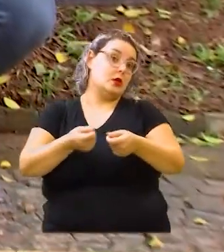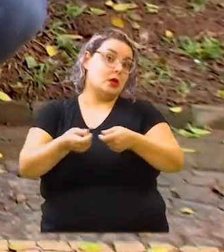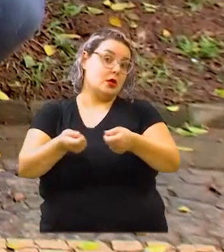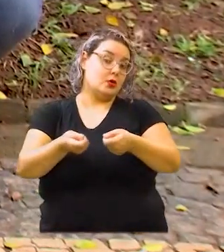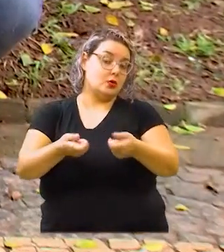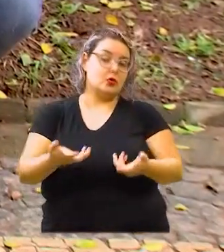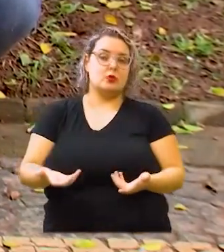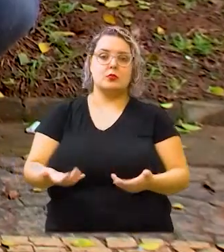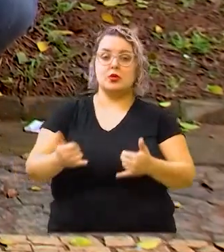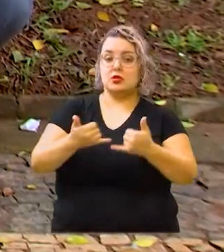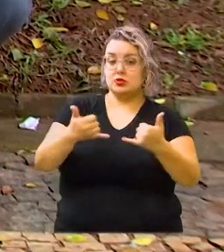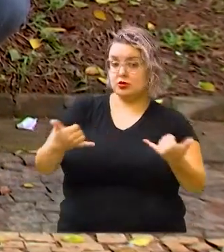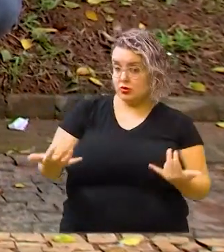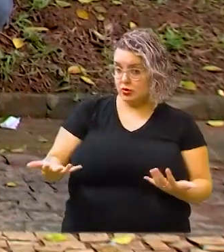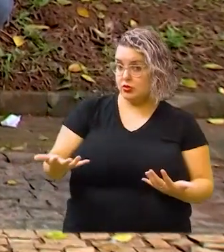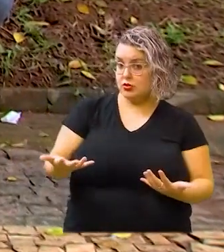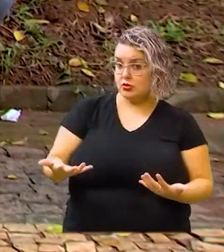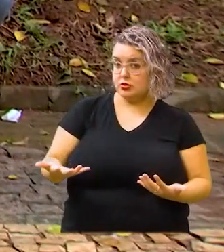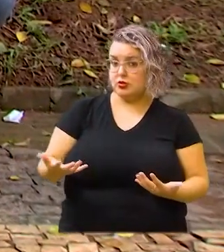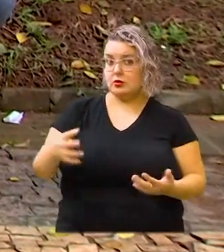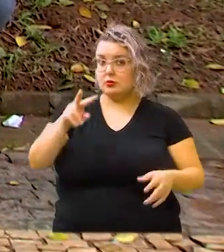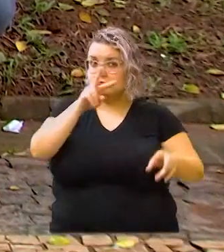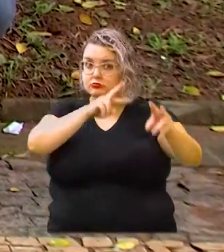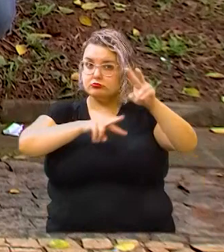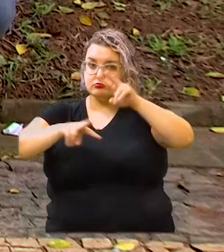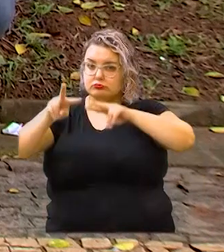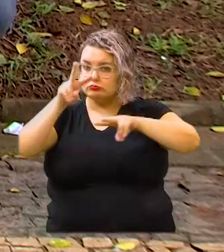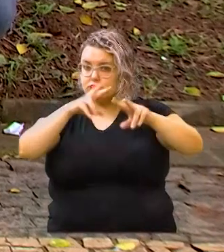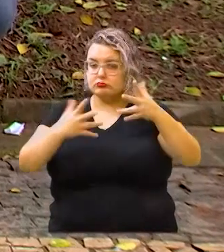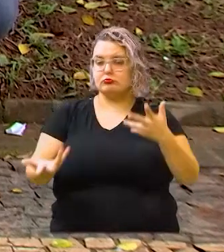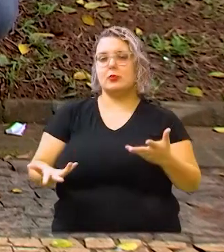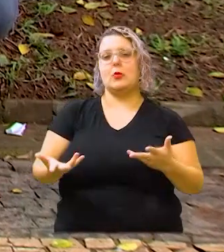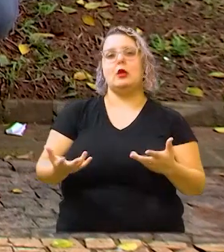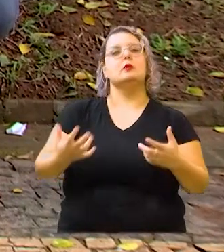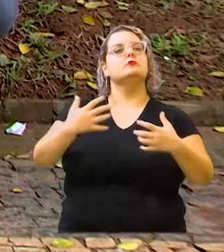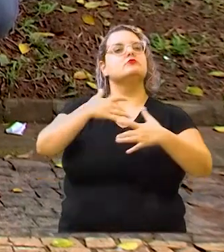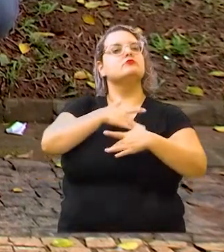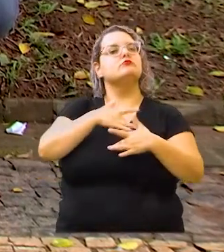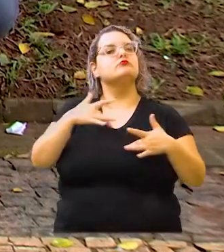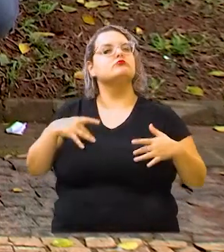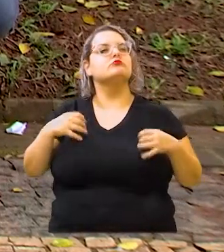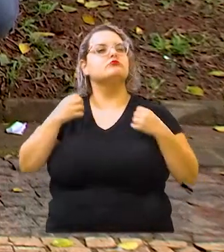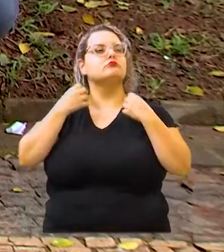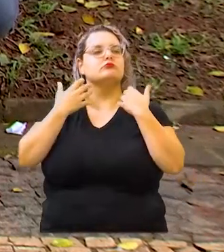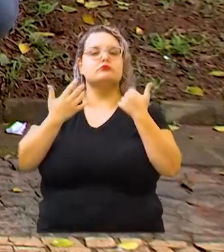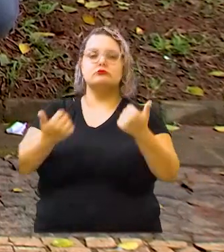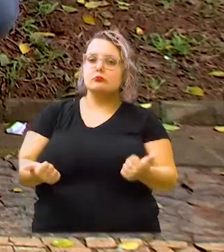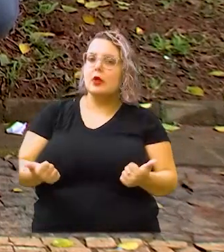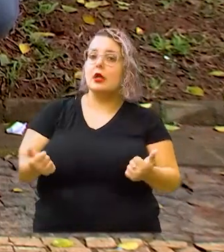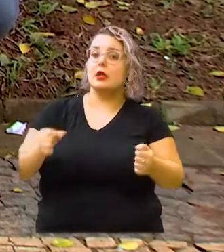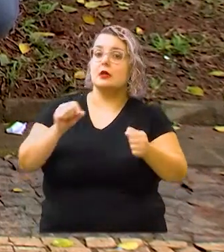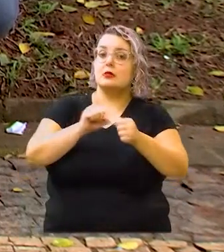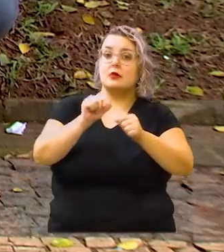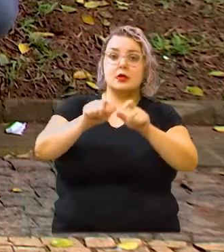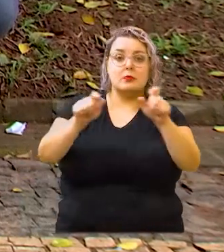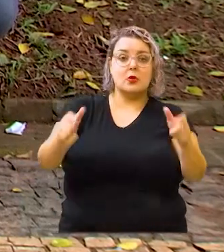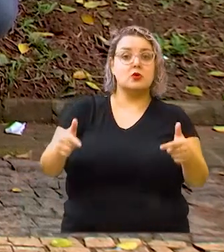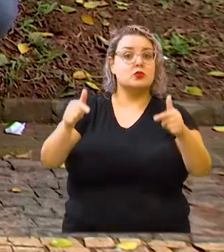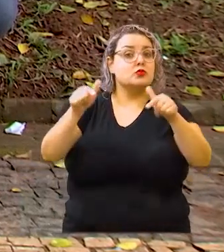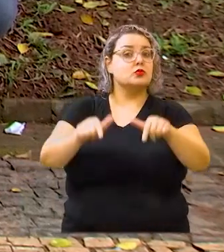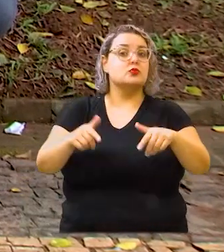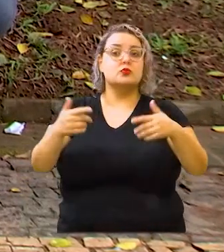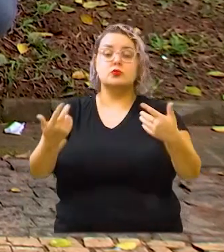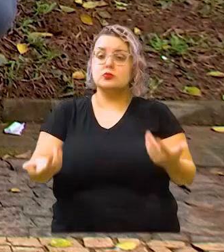de energia, por exemplo, esse aspecto emocional do bem-estar que você tem, né, que faz para as pessoas estar